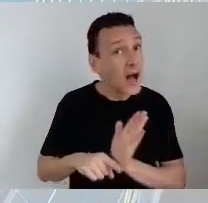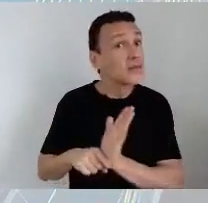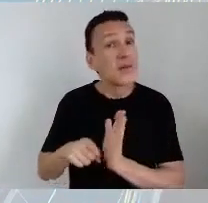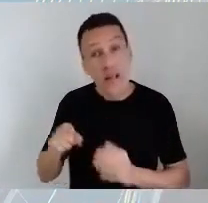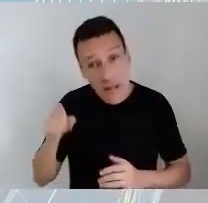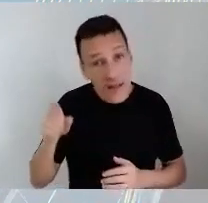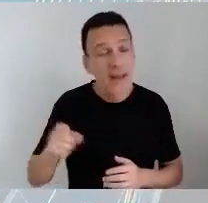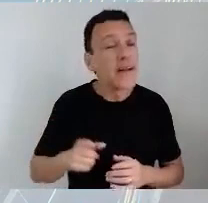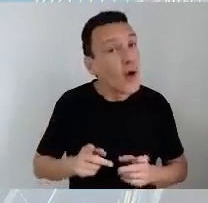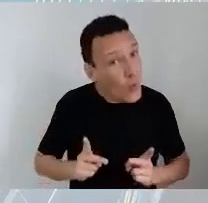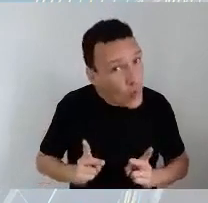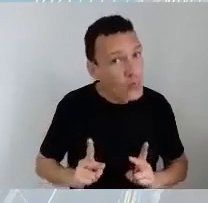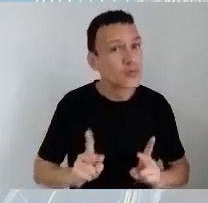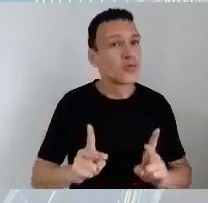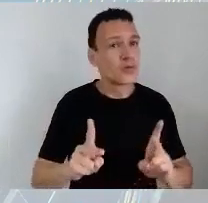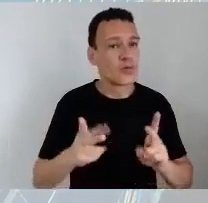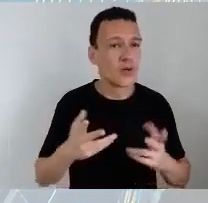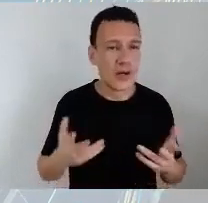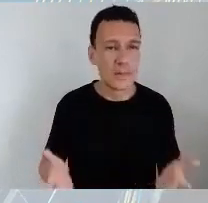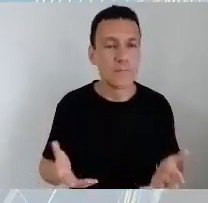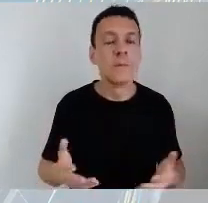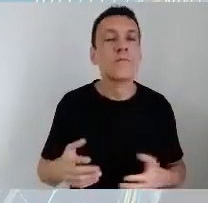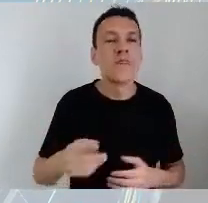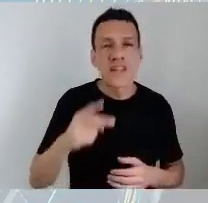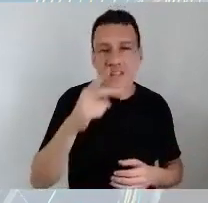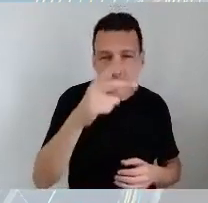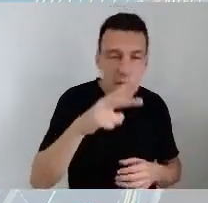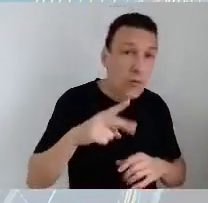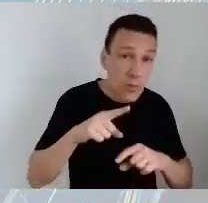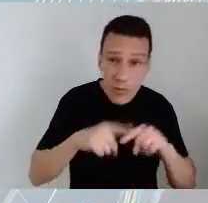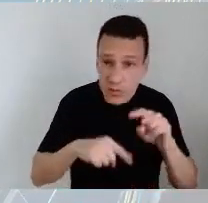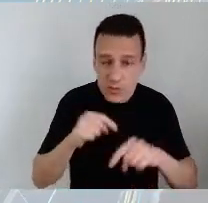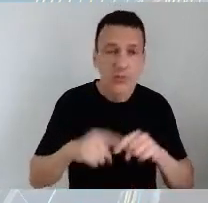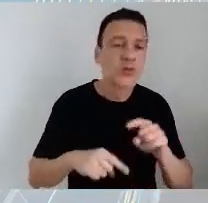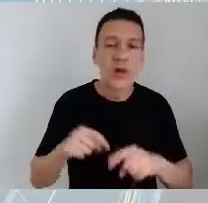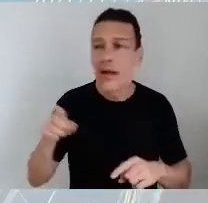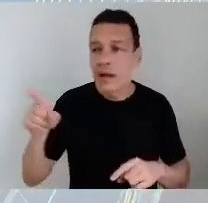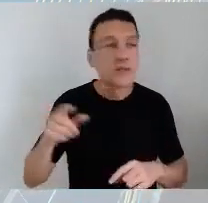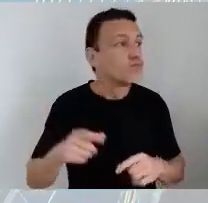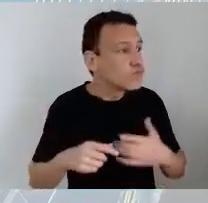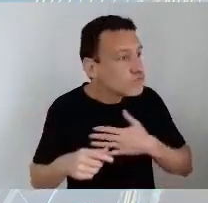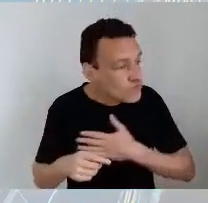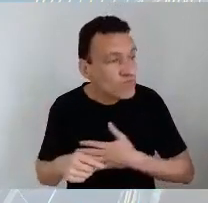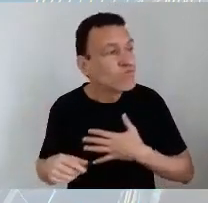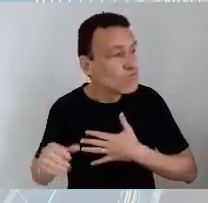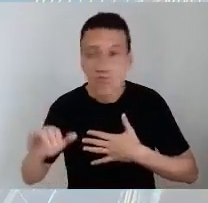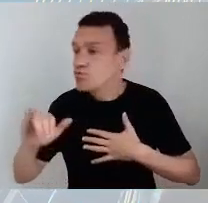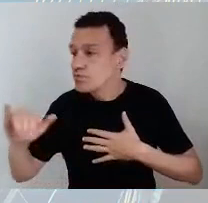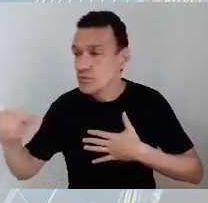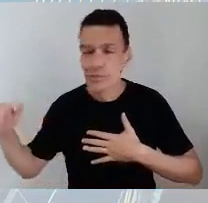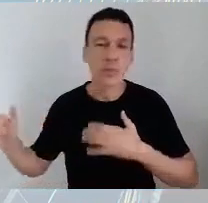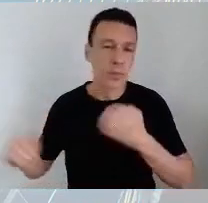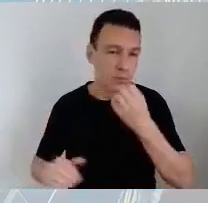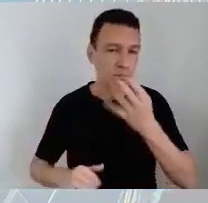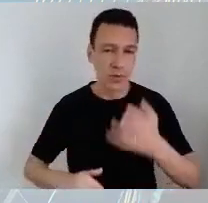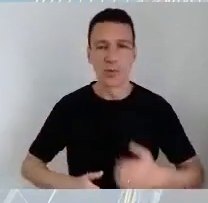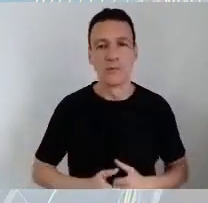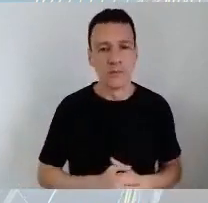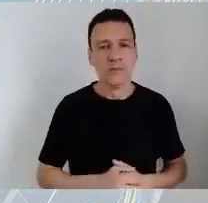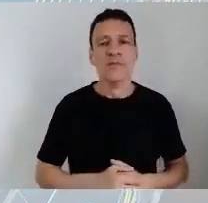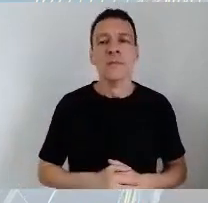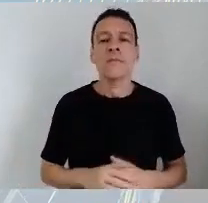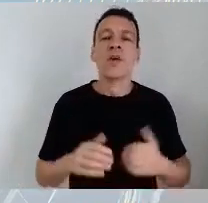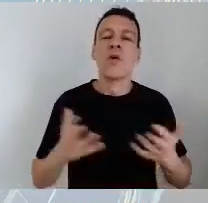ideal de indicação do produto de vocês. Eu queria trazer um pouquinho aqui também as ferramentas que eu